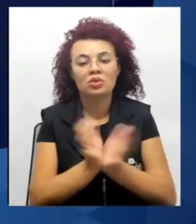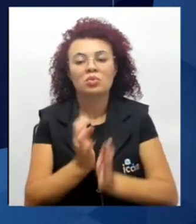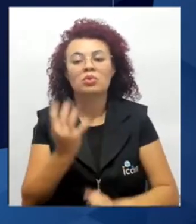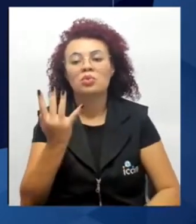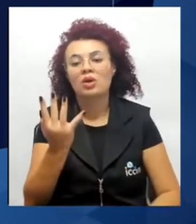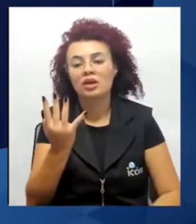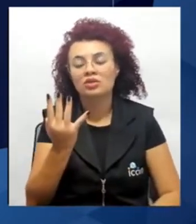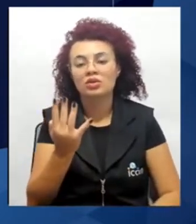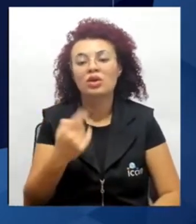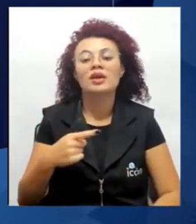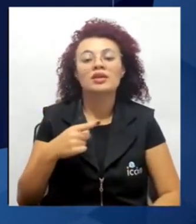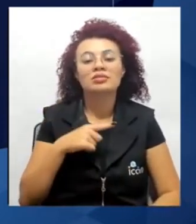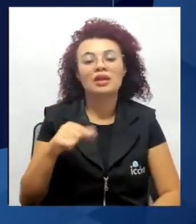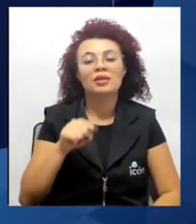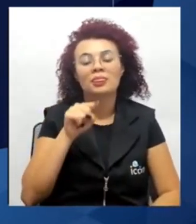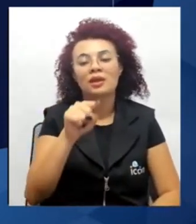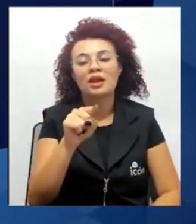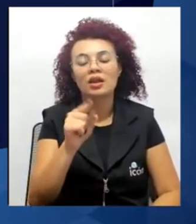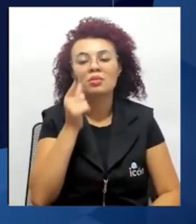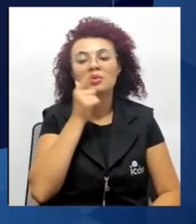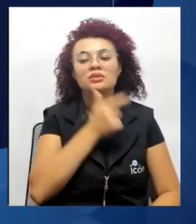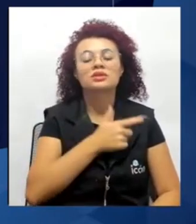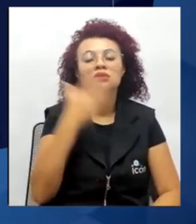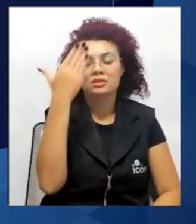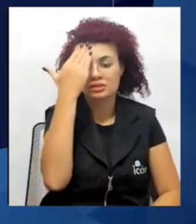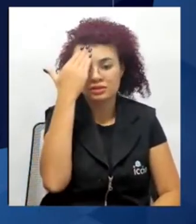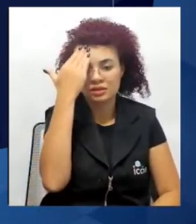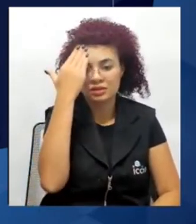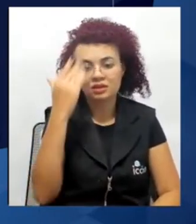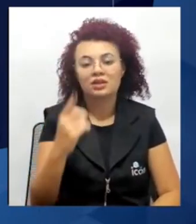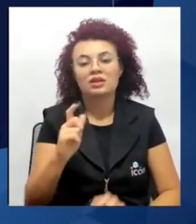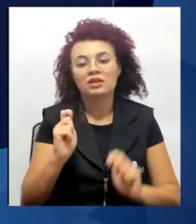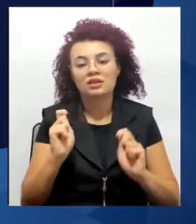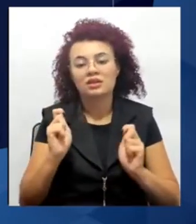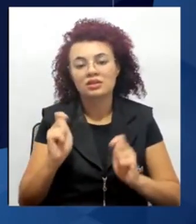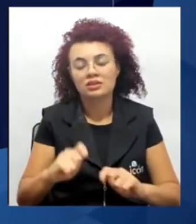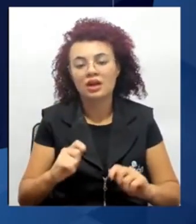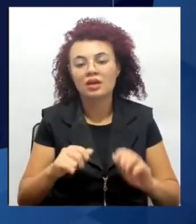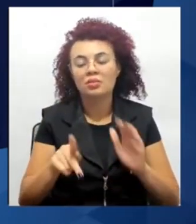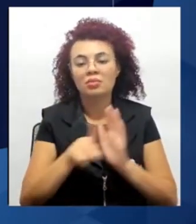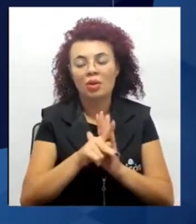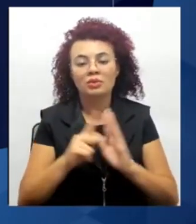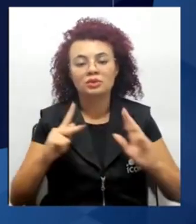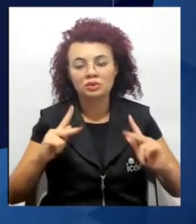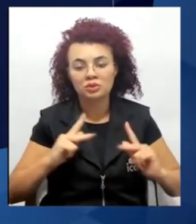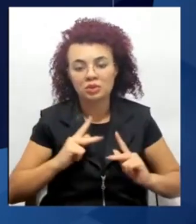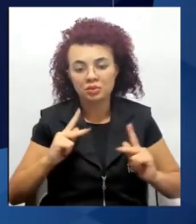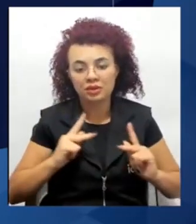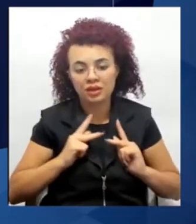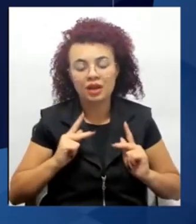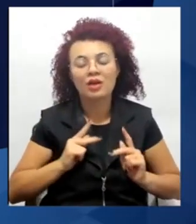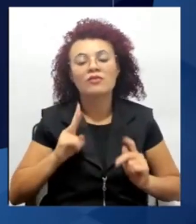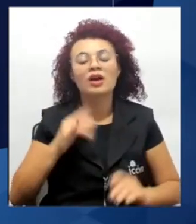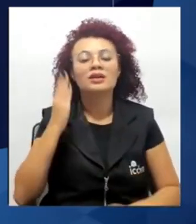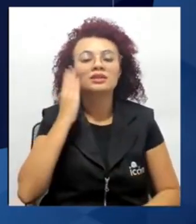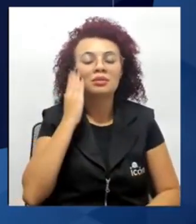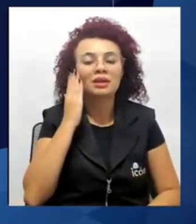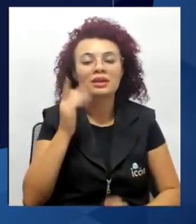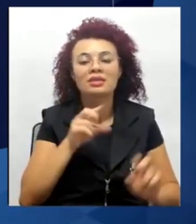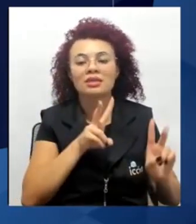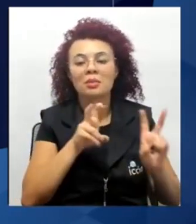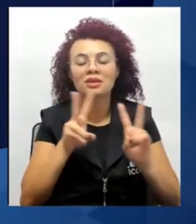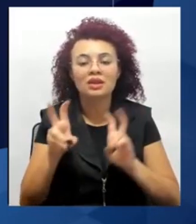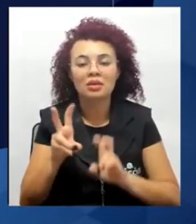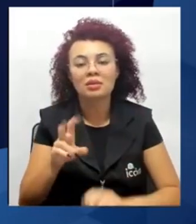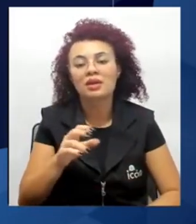afeta primeiramente o lado arterial da circulação pulmonar e gera repercussões sobre diversos sistemas. A etiologia da HP é